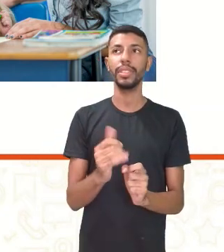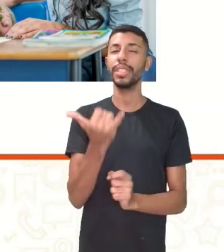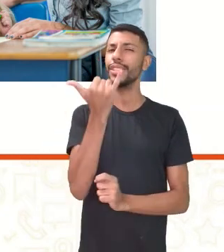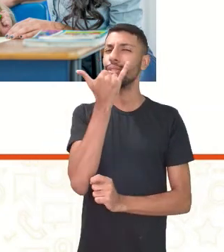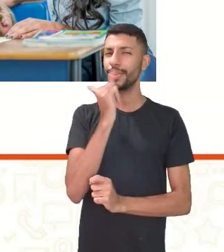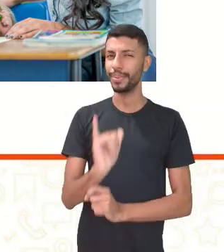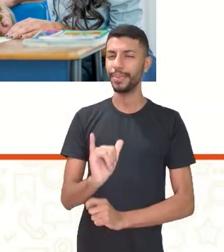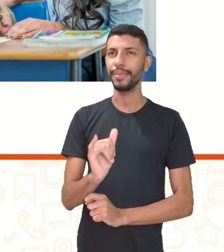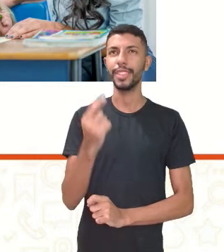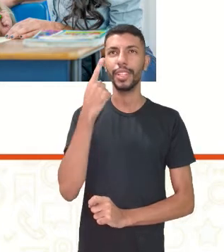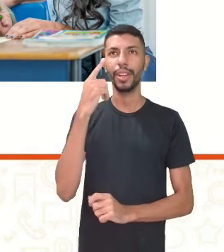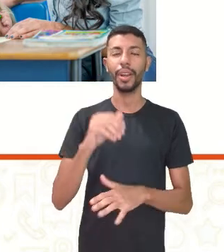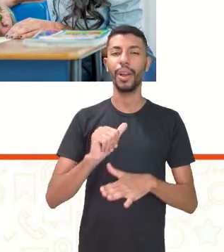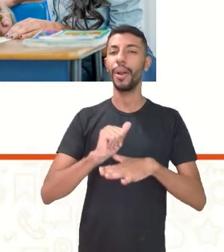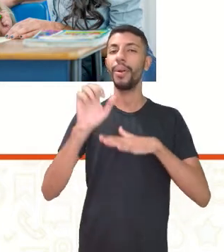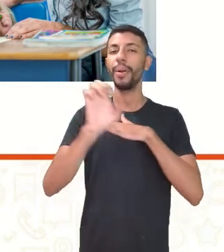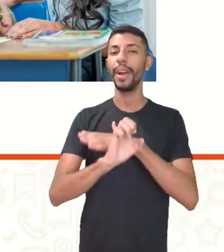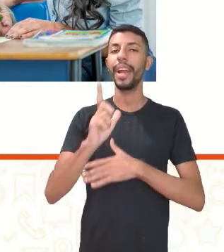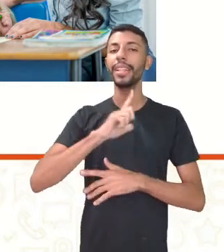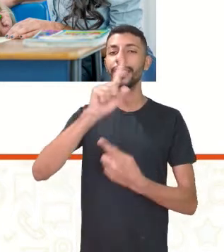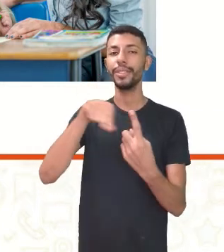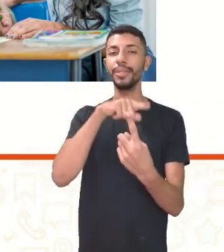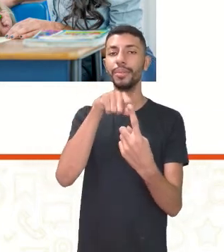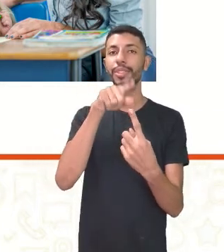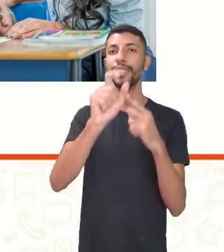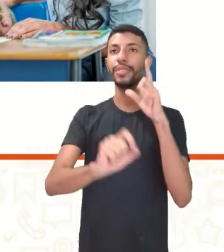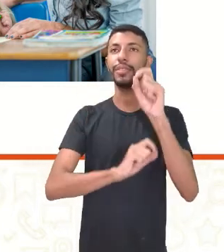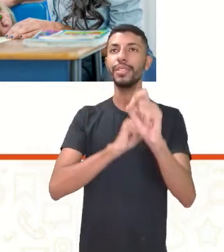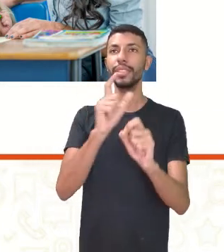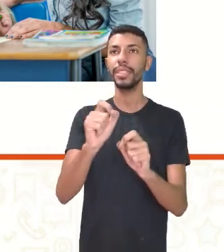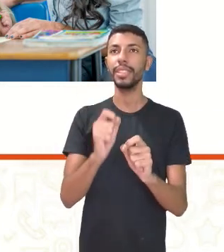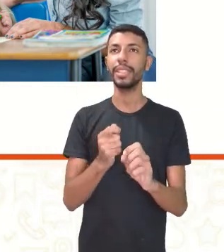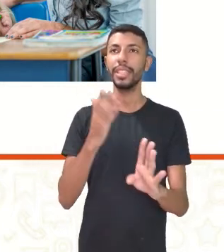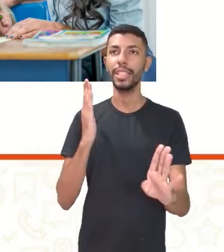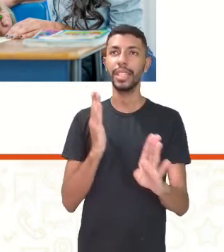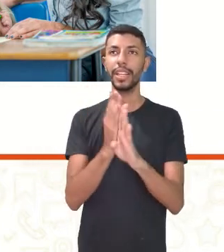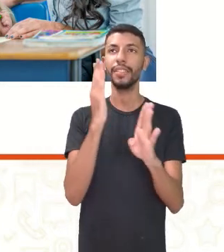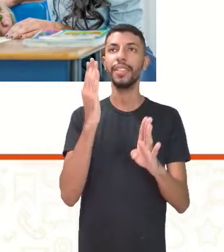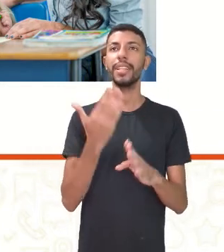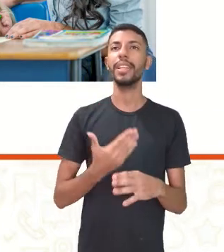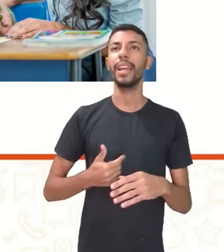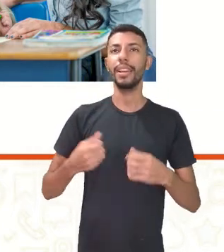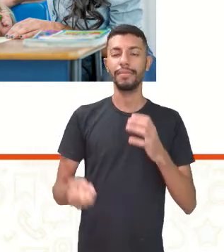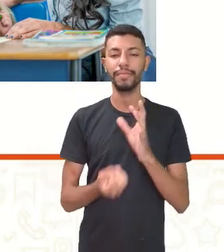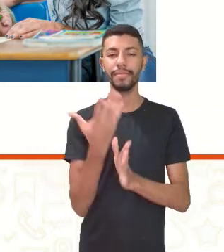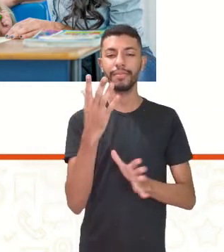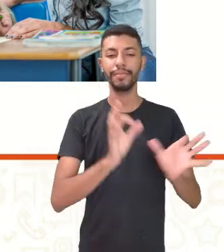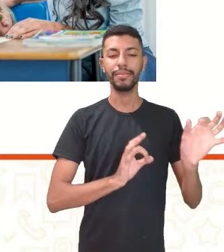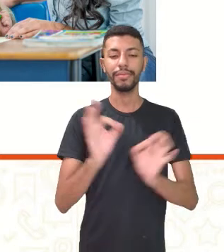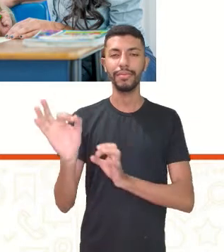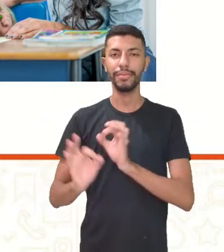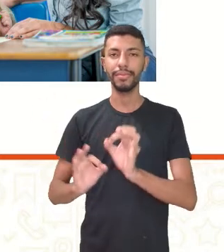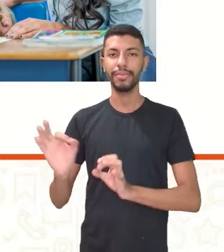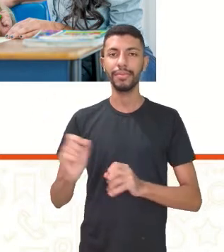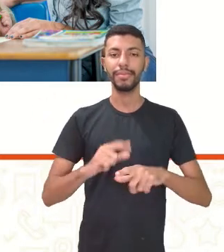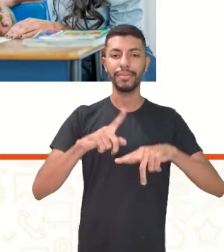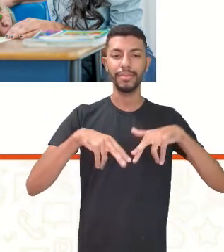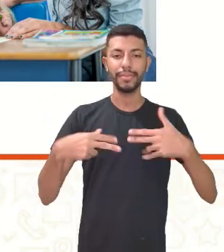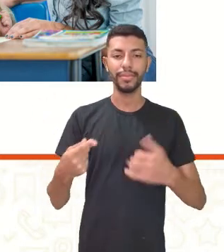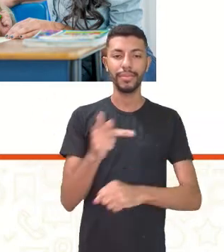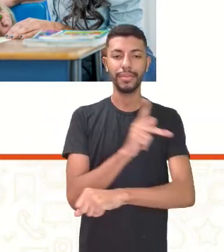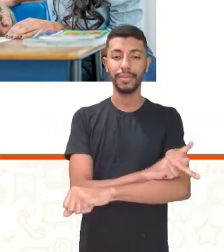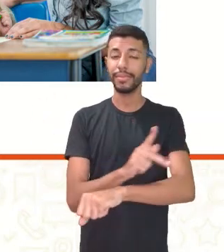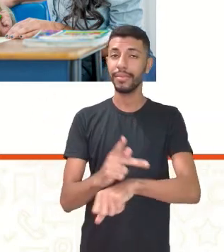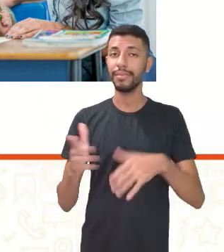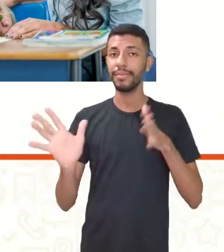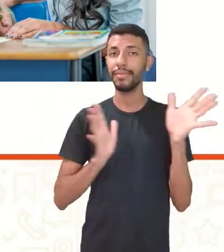o AEE tem como função identificar, elaborar e organizar recursos pedagógicos e de